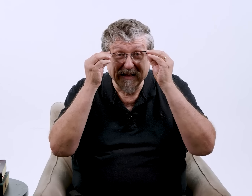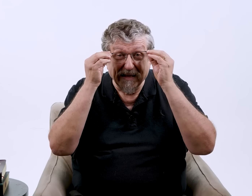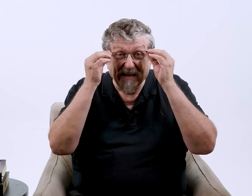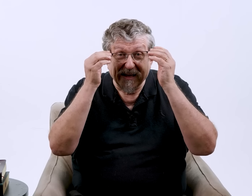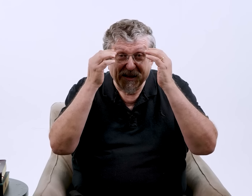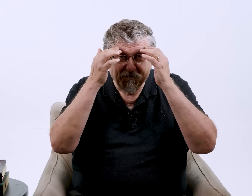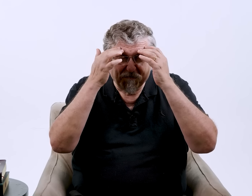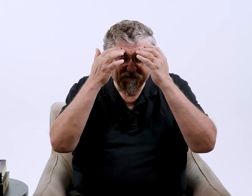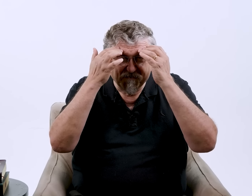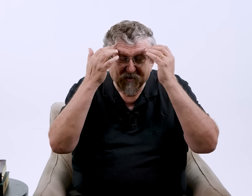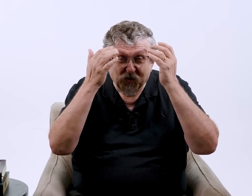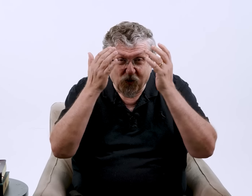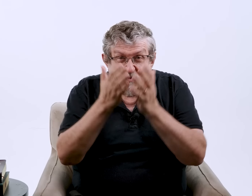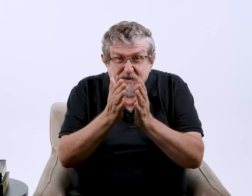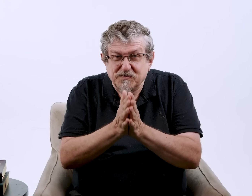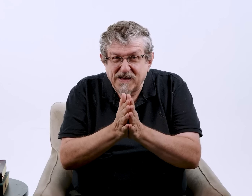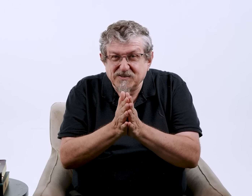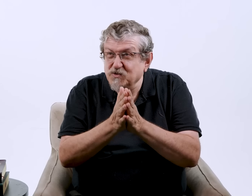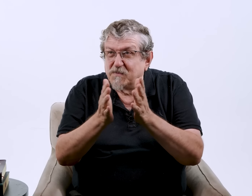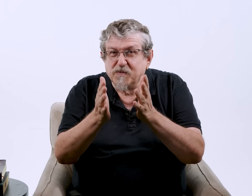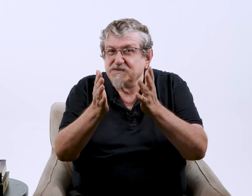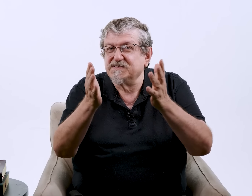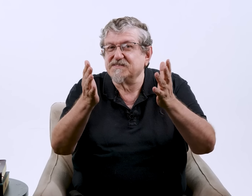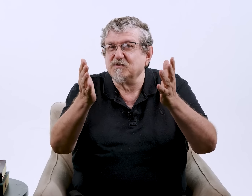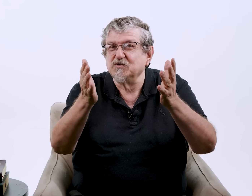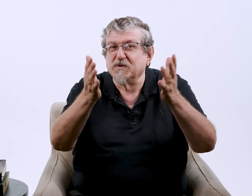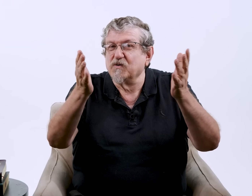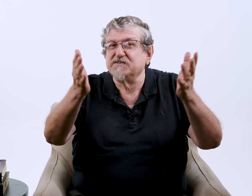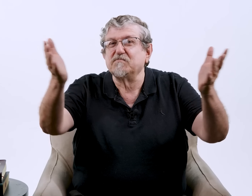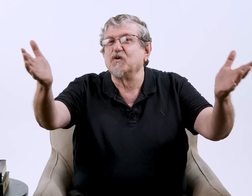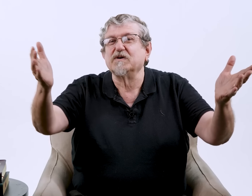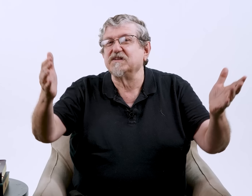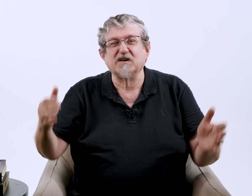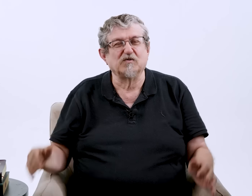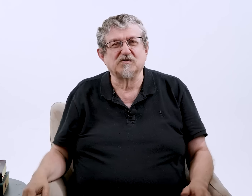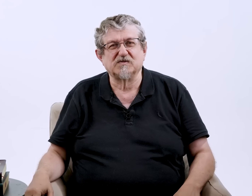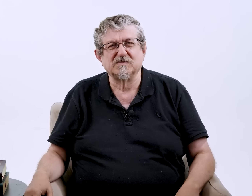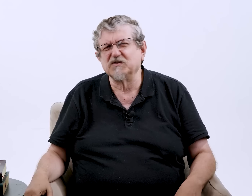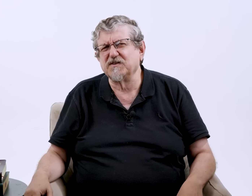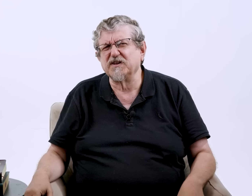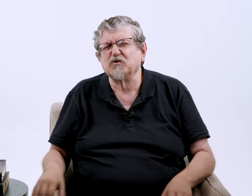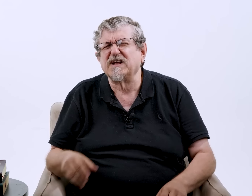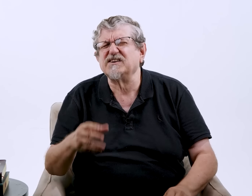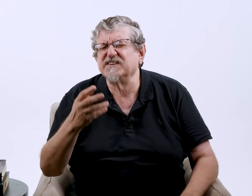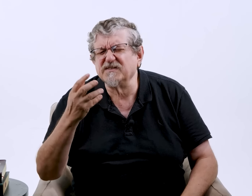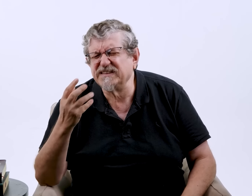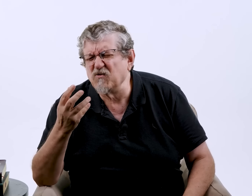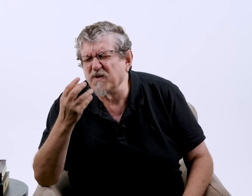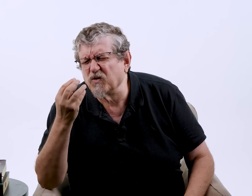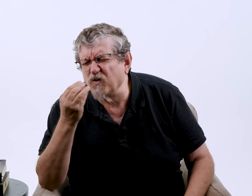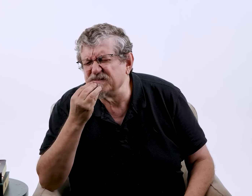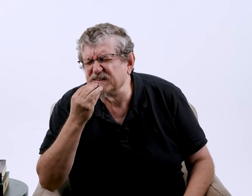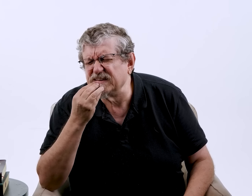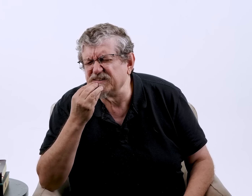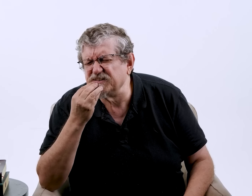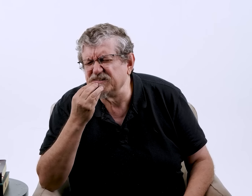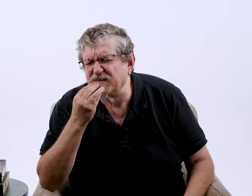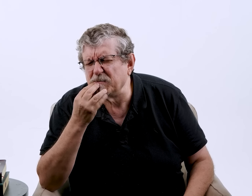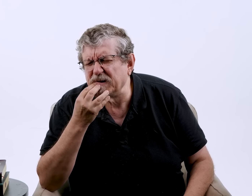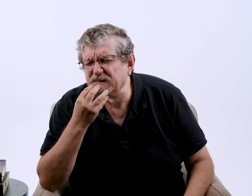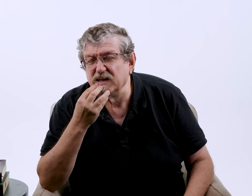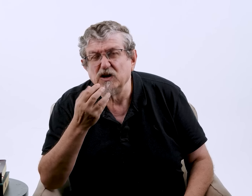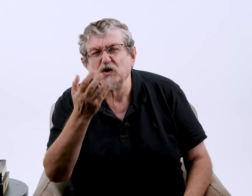né? Com inveja de uma posição, de uma coisa boa que Deus deu na vida do outro? Acho que é até uma coisa que a